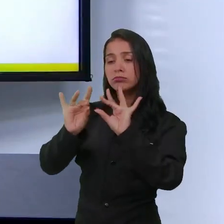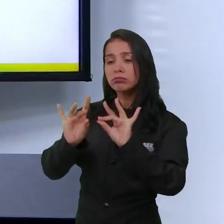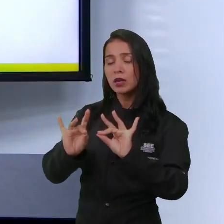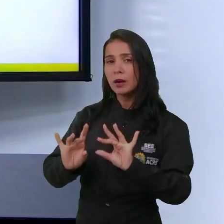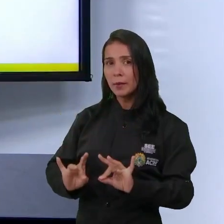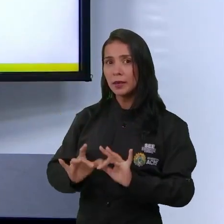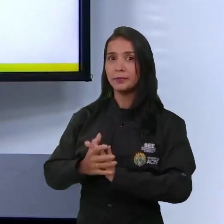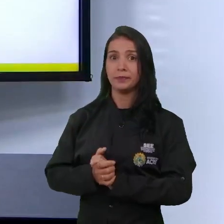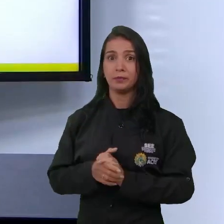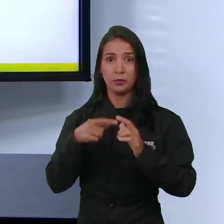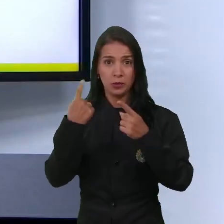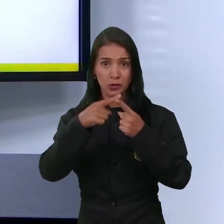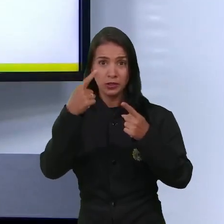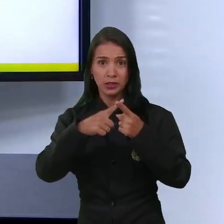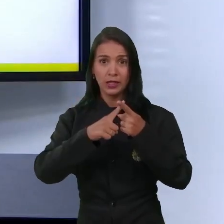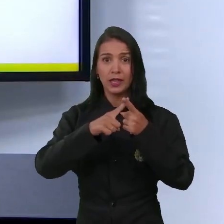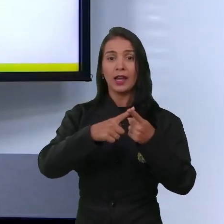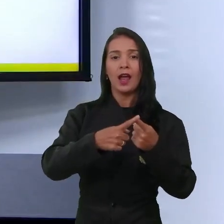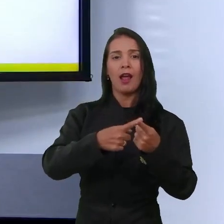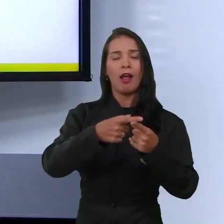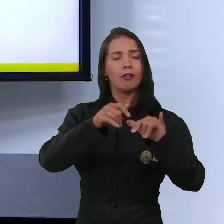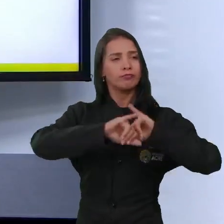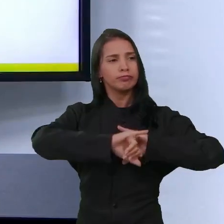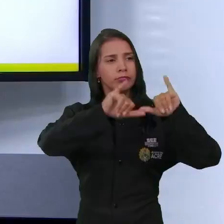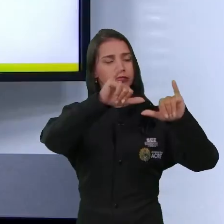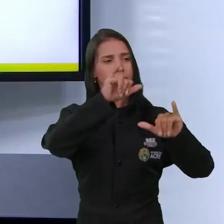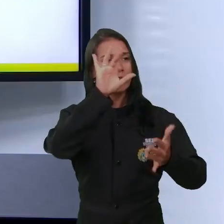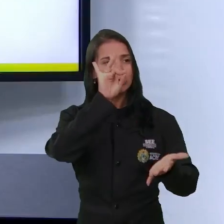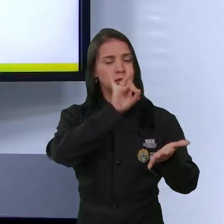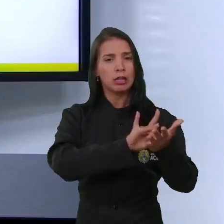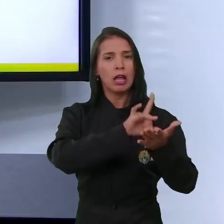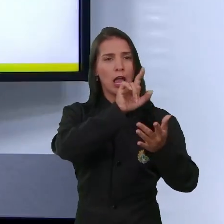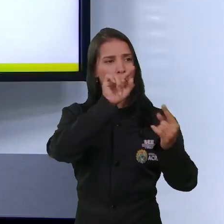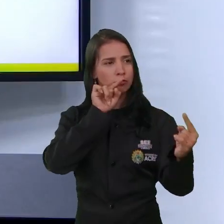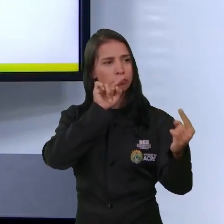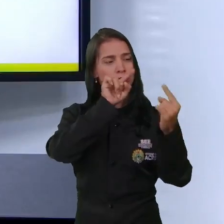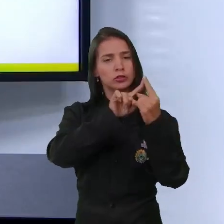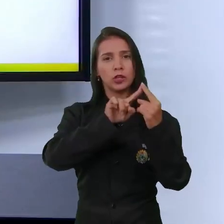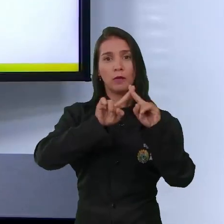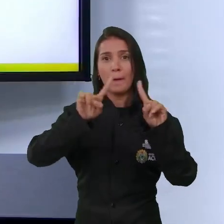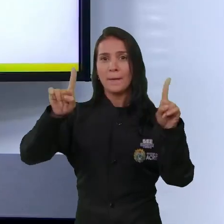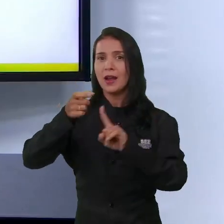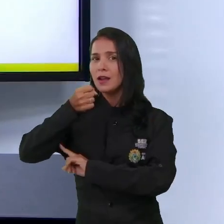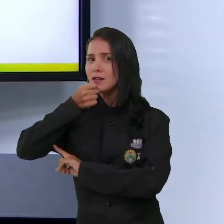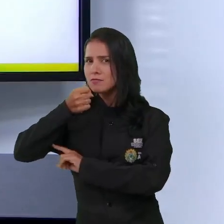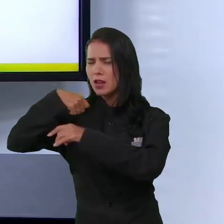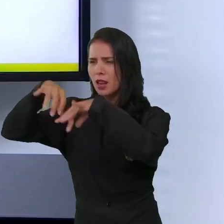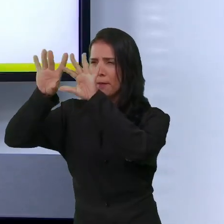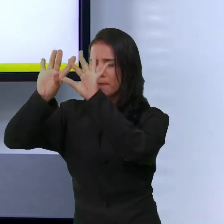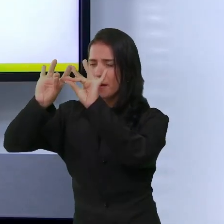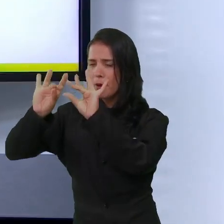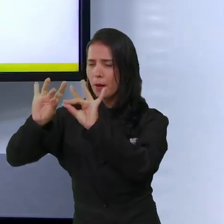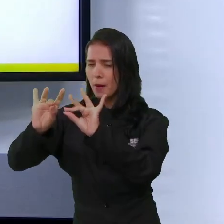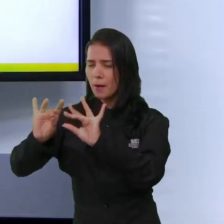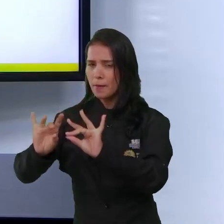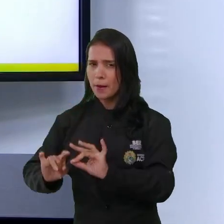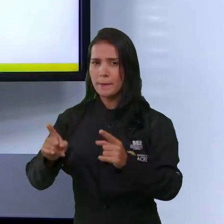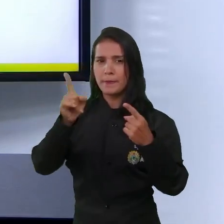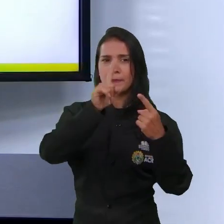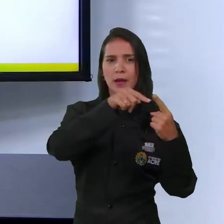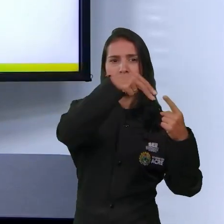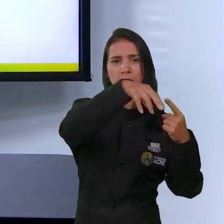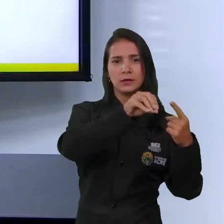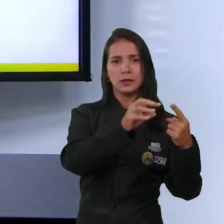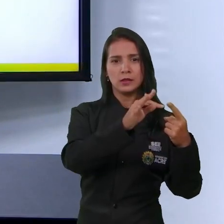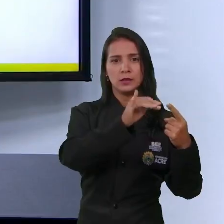enquanto a notícia ela é mais objetiva, a reportagem é mais detalhada. Sabe quando você